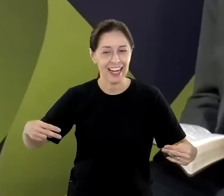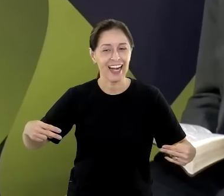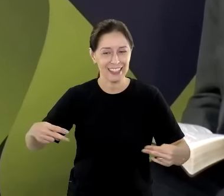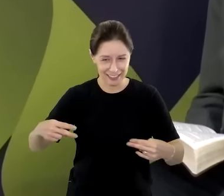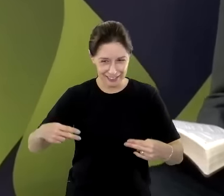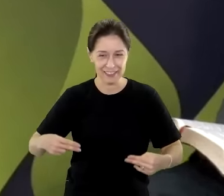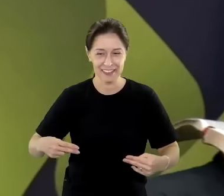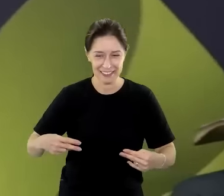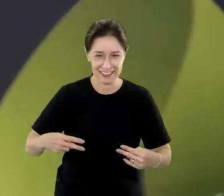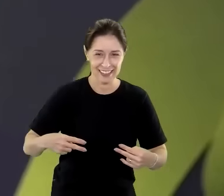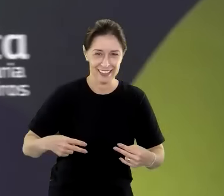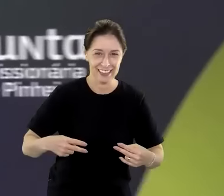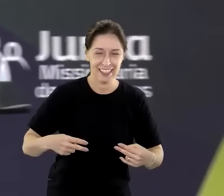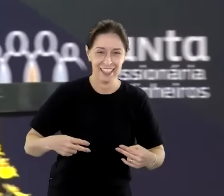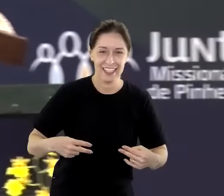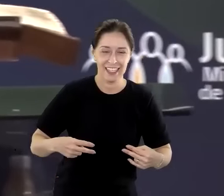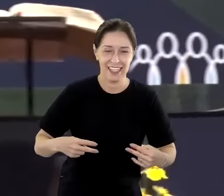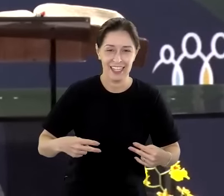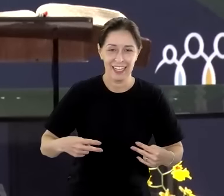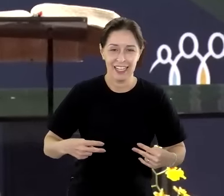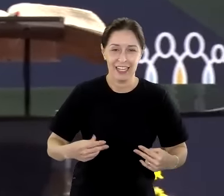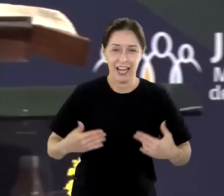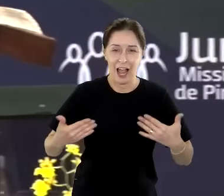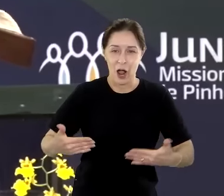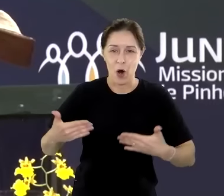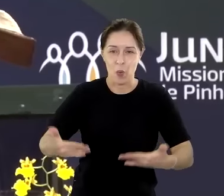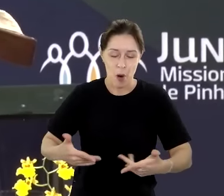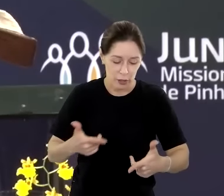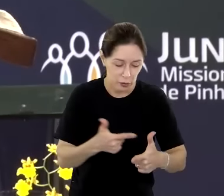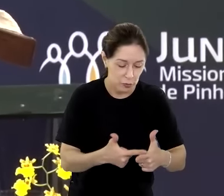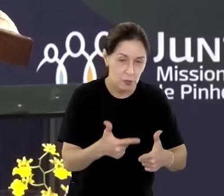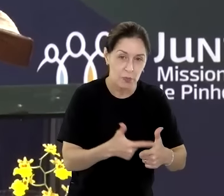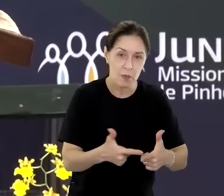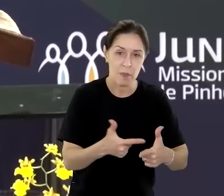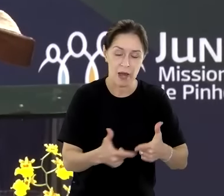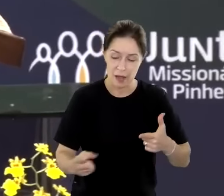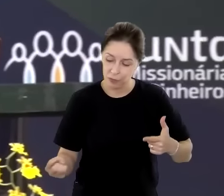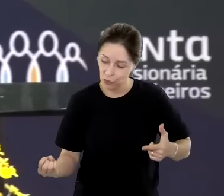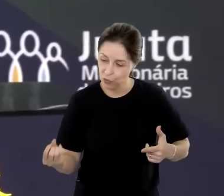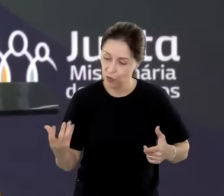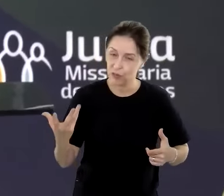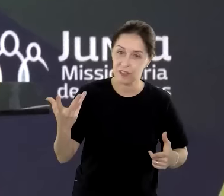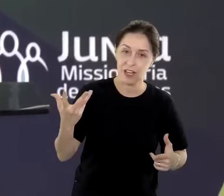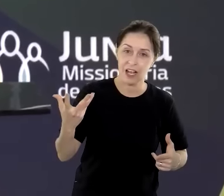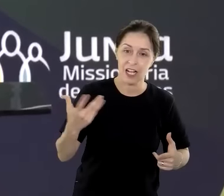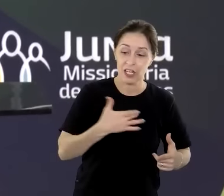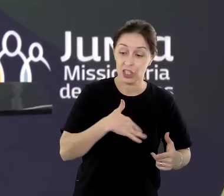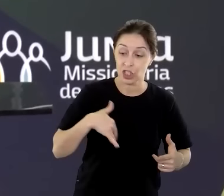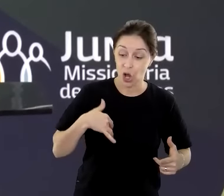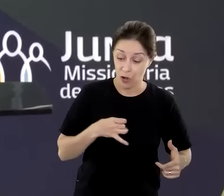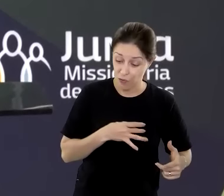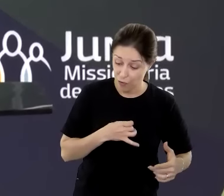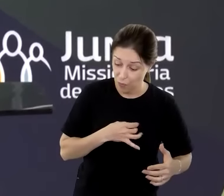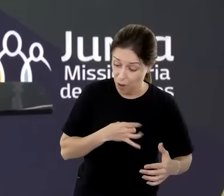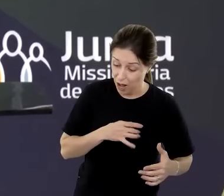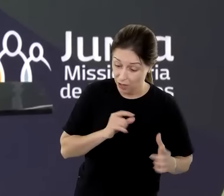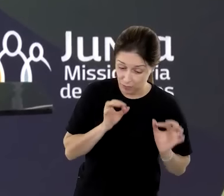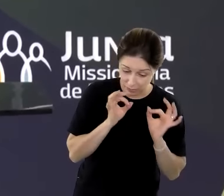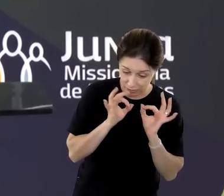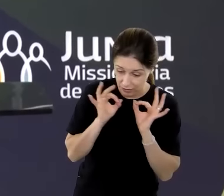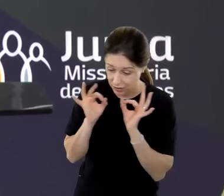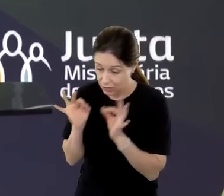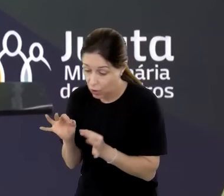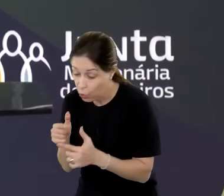Jesus quando estamos caminhando sobre as águas e olhamos para o mar e olhamos para o vento e sentimos o vento e temos medo e começamos a naufragar.